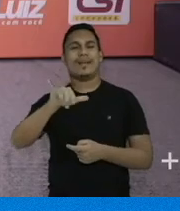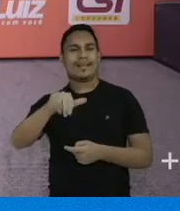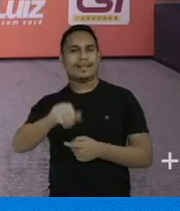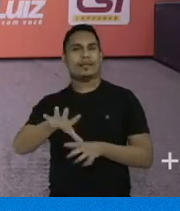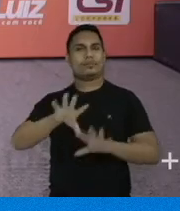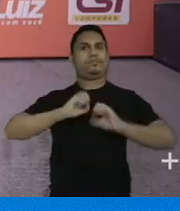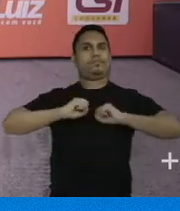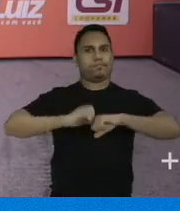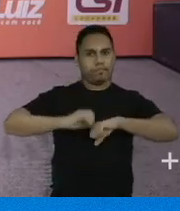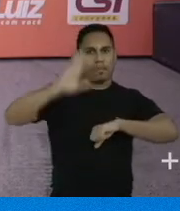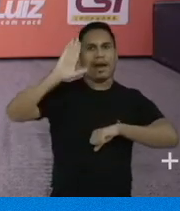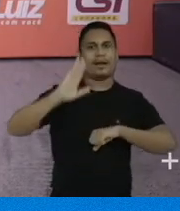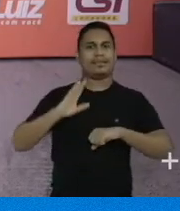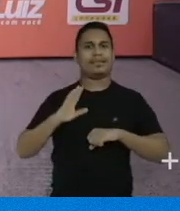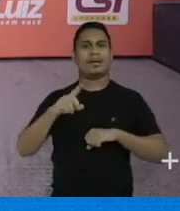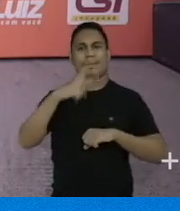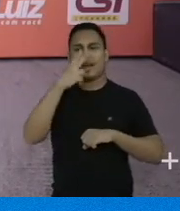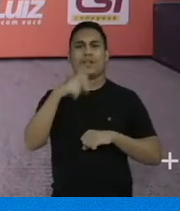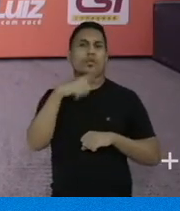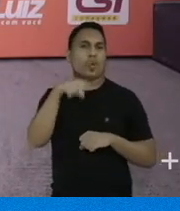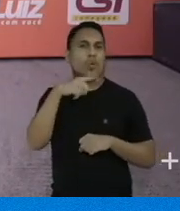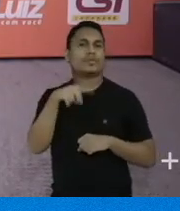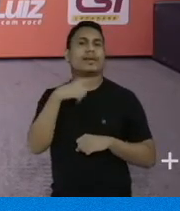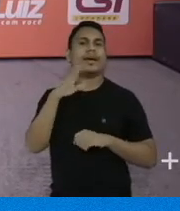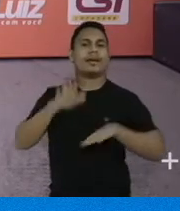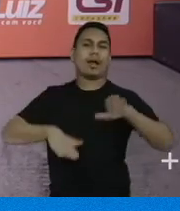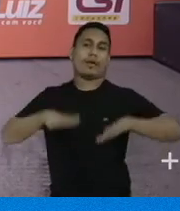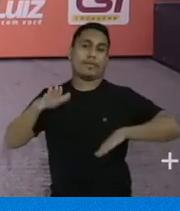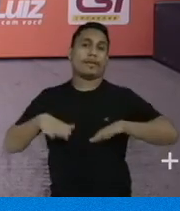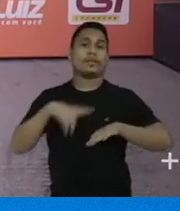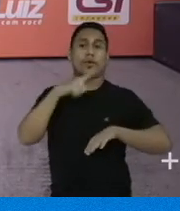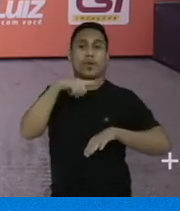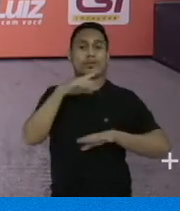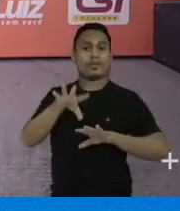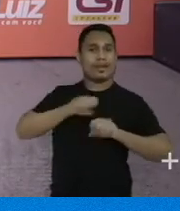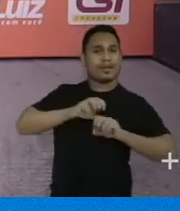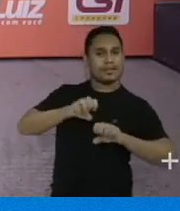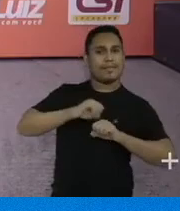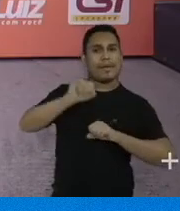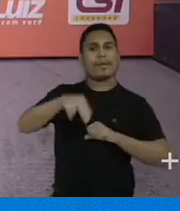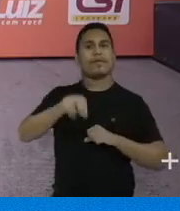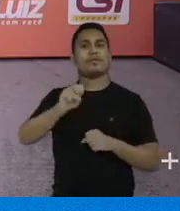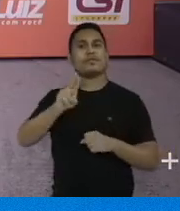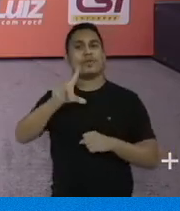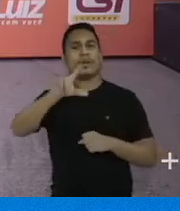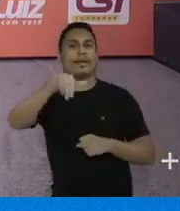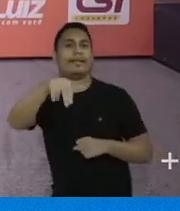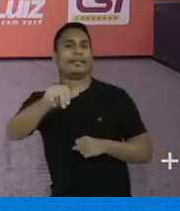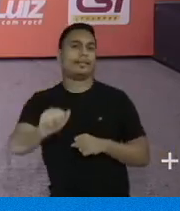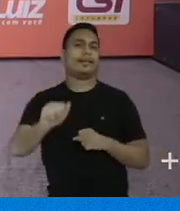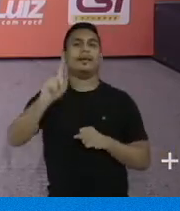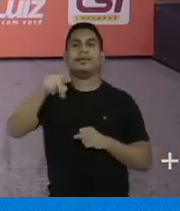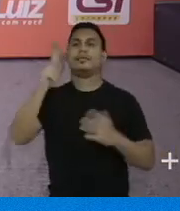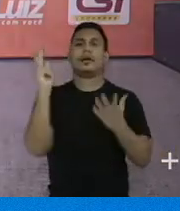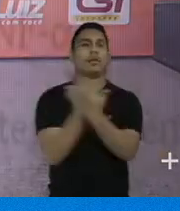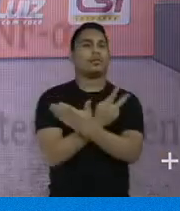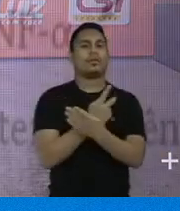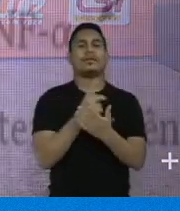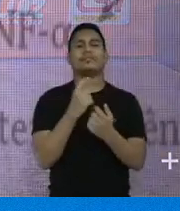insulina, alteram a parede do vaso, produzem substâncias trombogênicas que causam com maior frequência